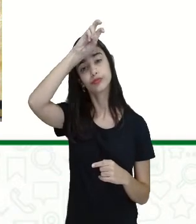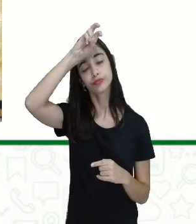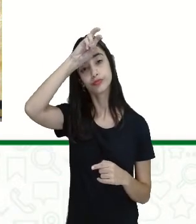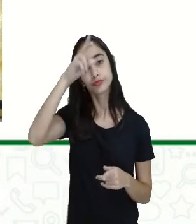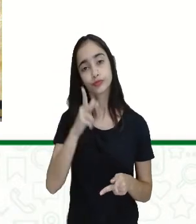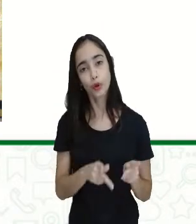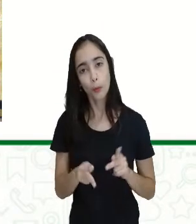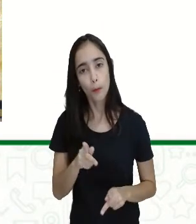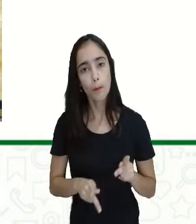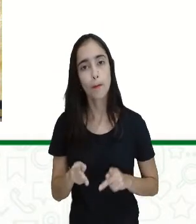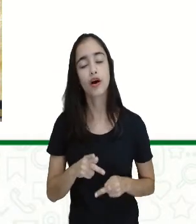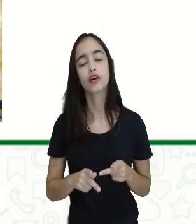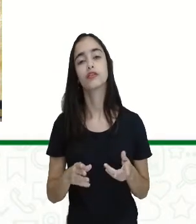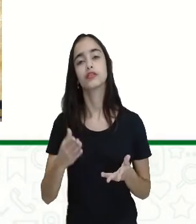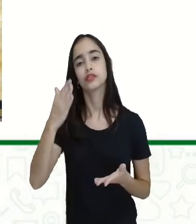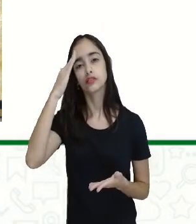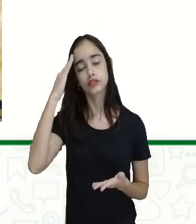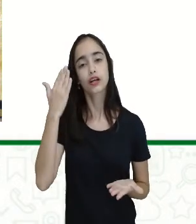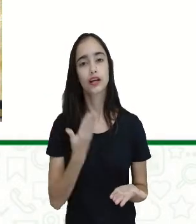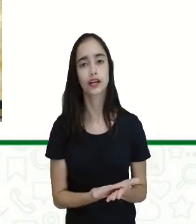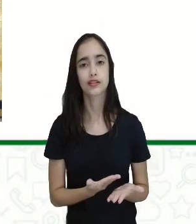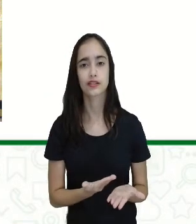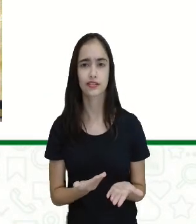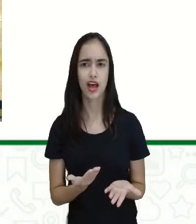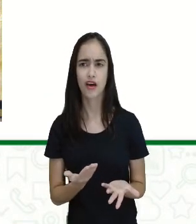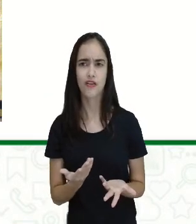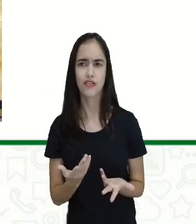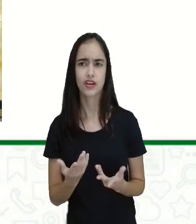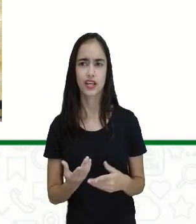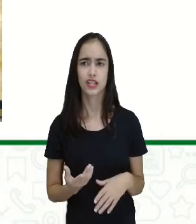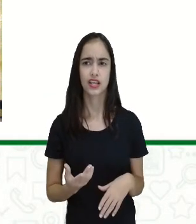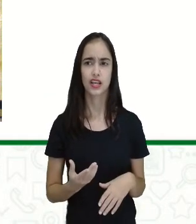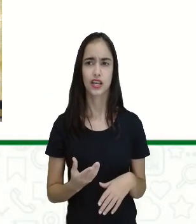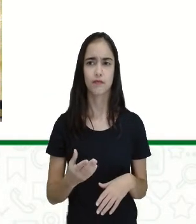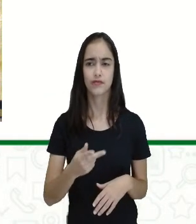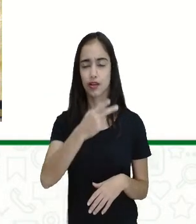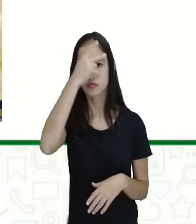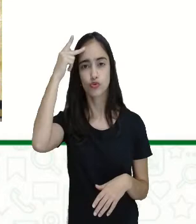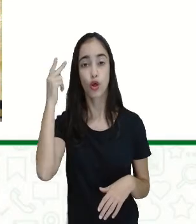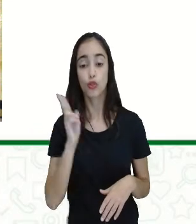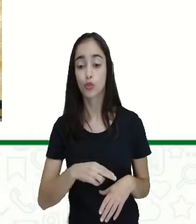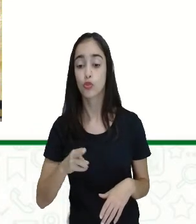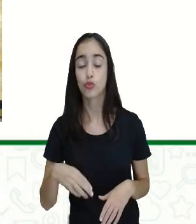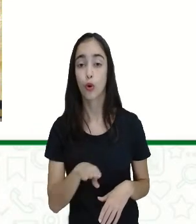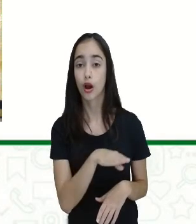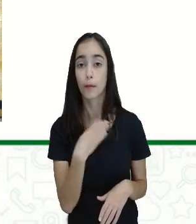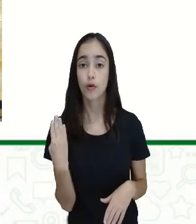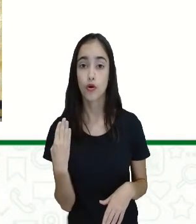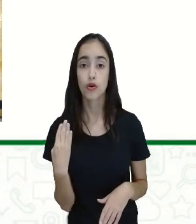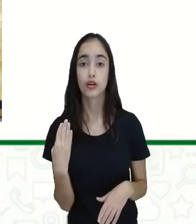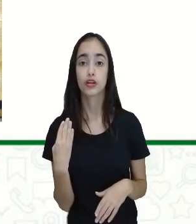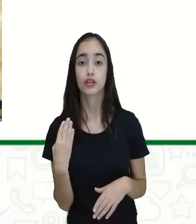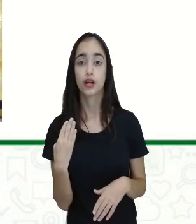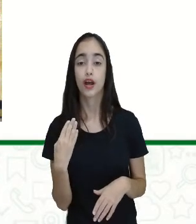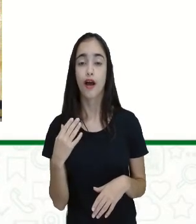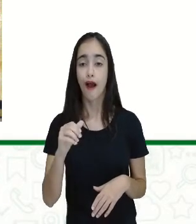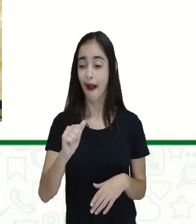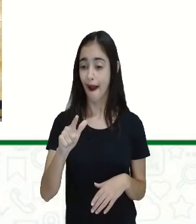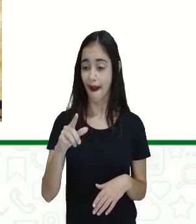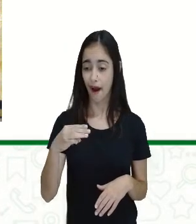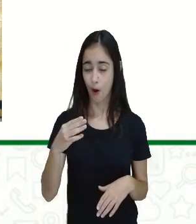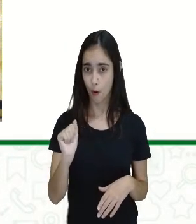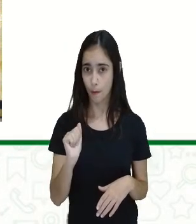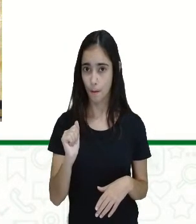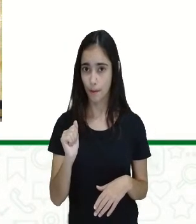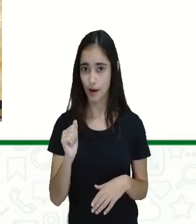eles acreditavam que a alma voltava ao corpo, né? E buscaria o corpo